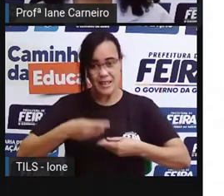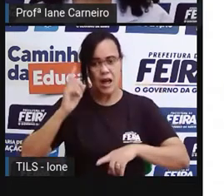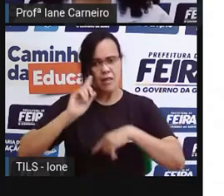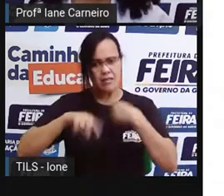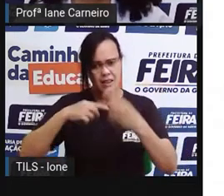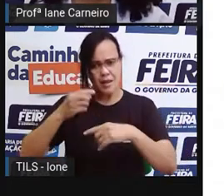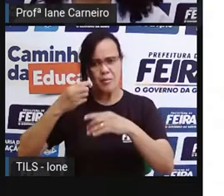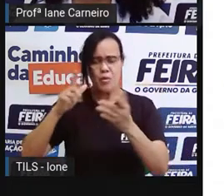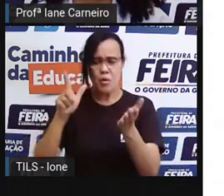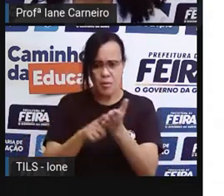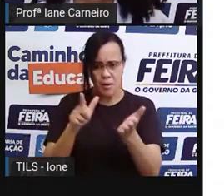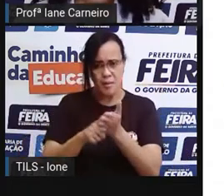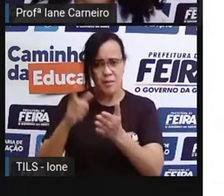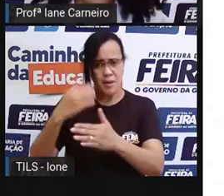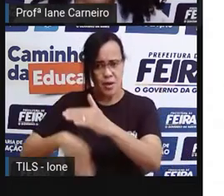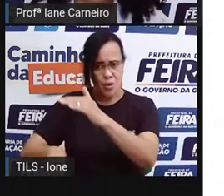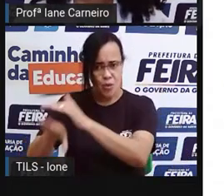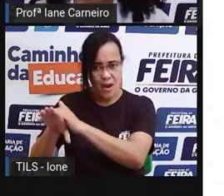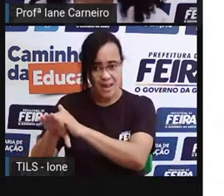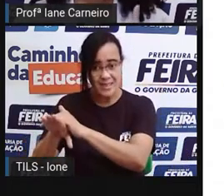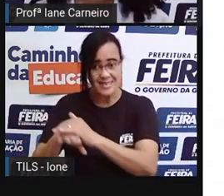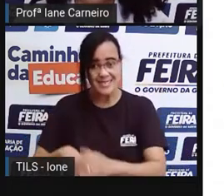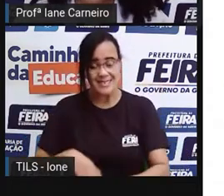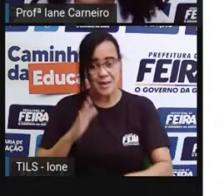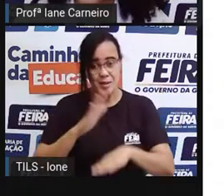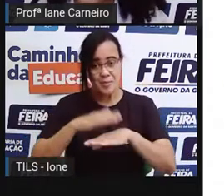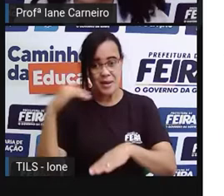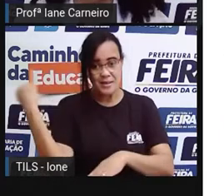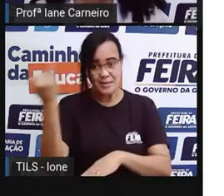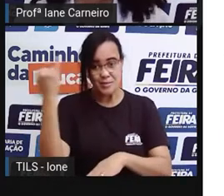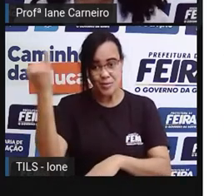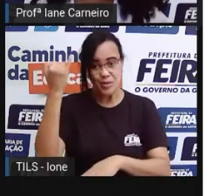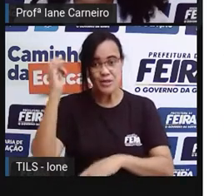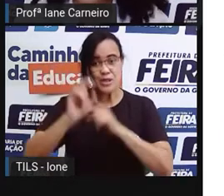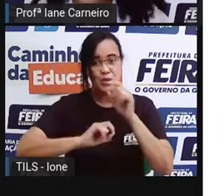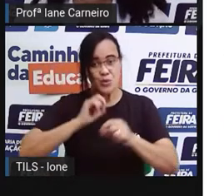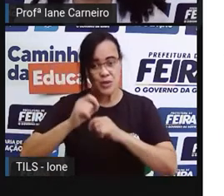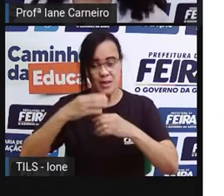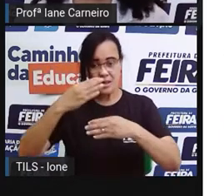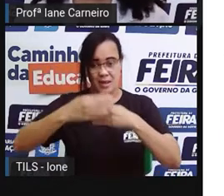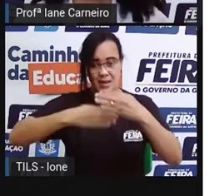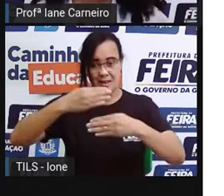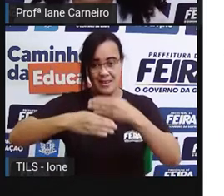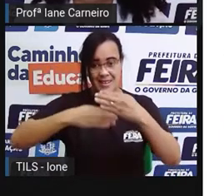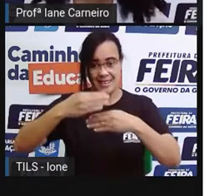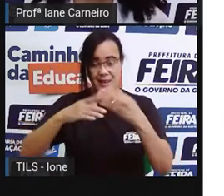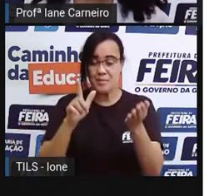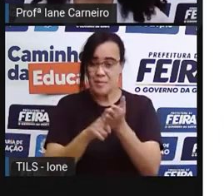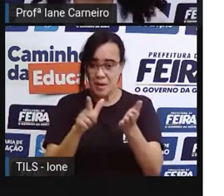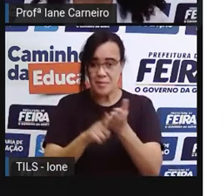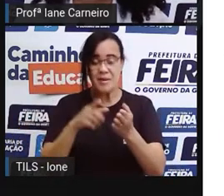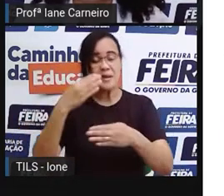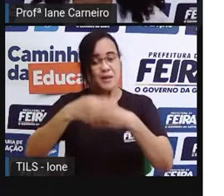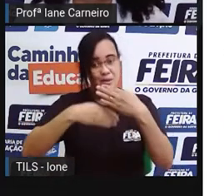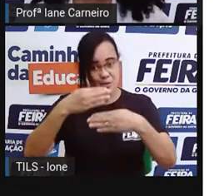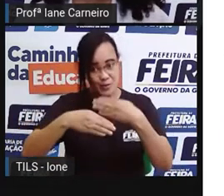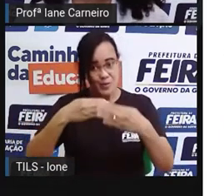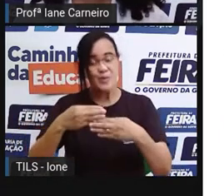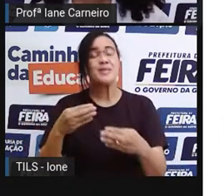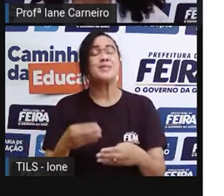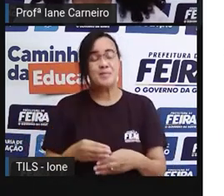Também esse aqui que é mais importante, olha só. Papel higiênico, papel toalha, guardanapo, lenço de